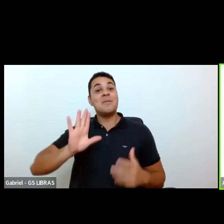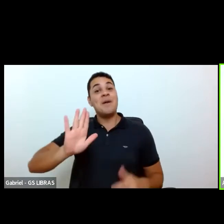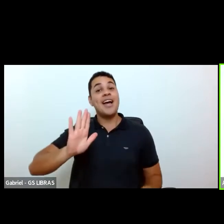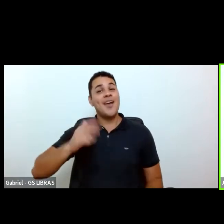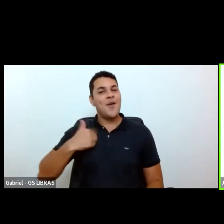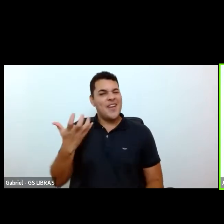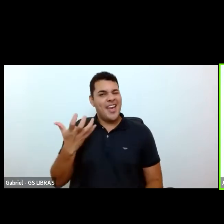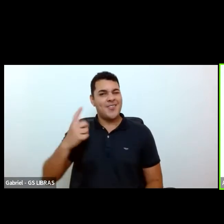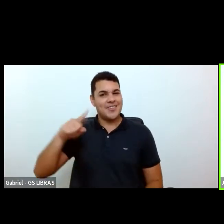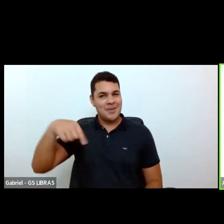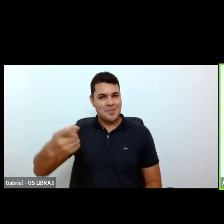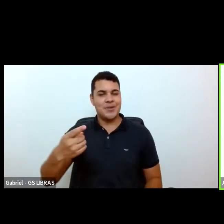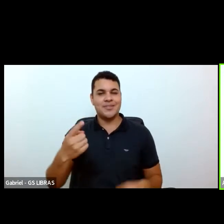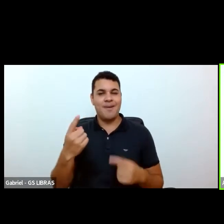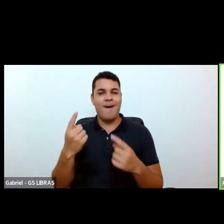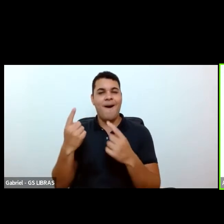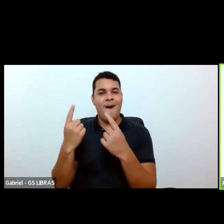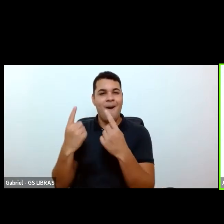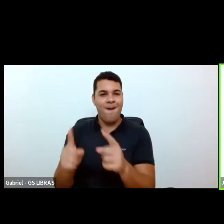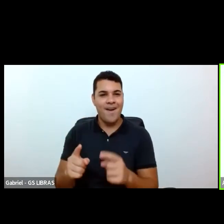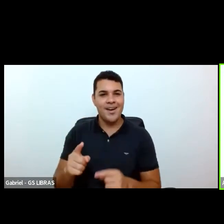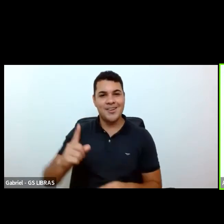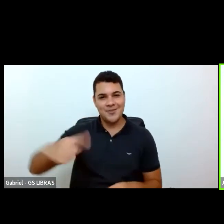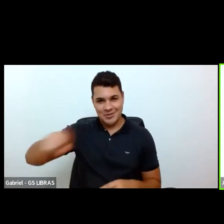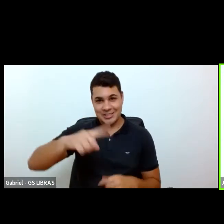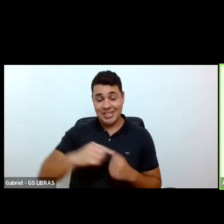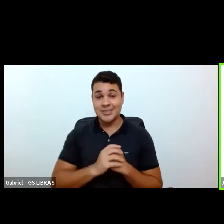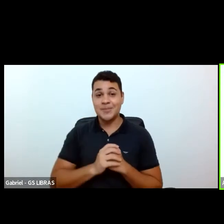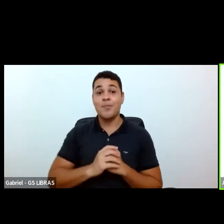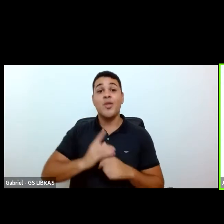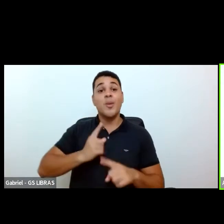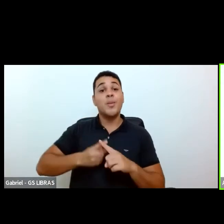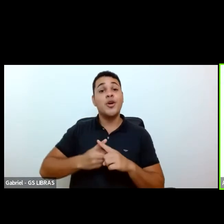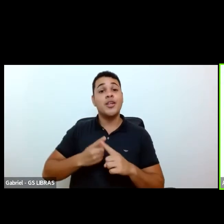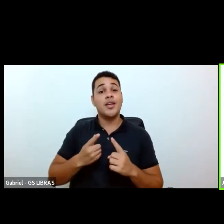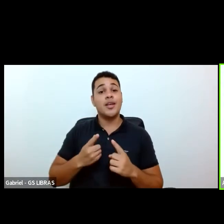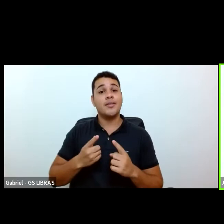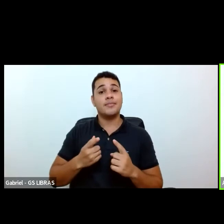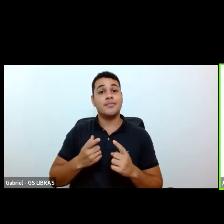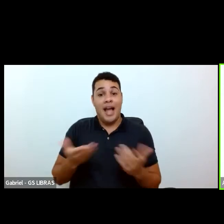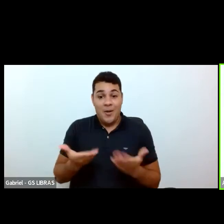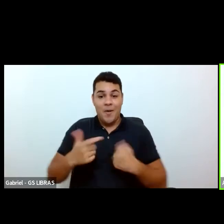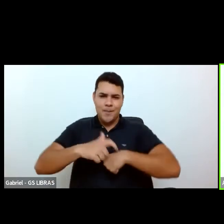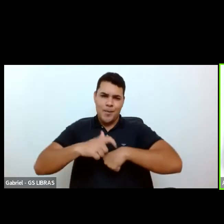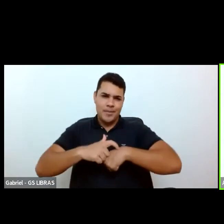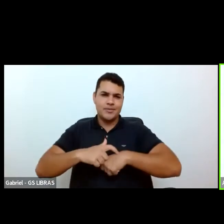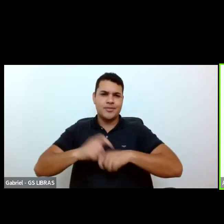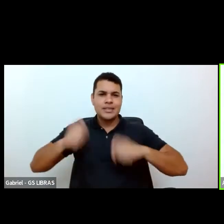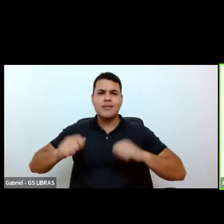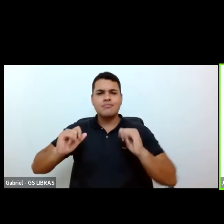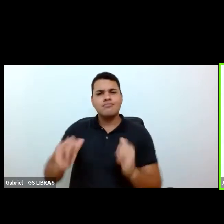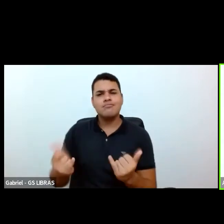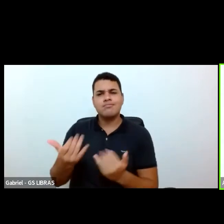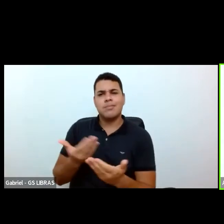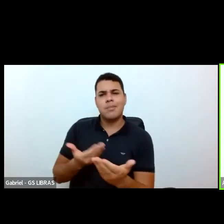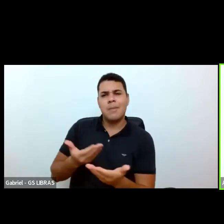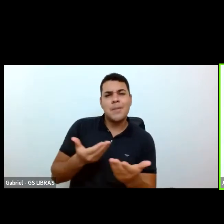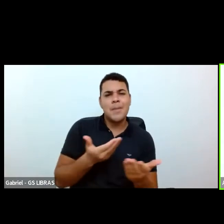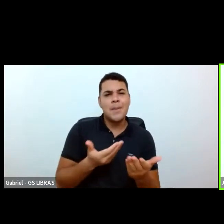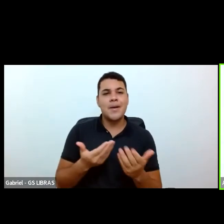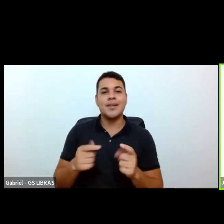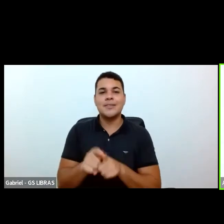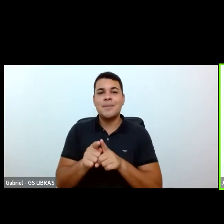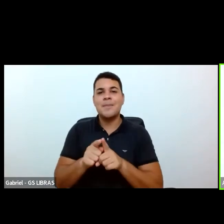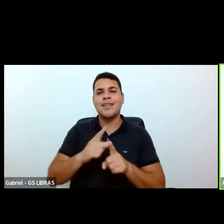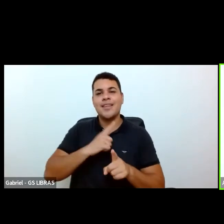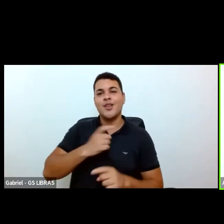outro sentido, porque, infelizmente, quando a gente entra em outros espaços, essas convergências nem todas ocorrem,